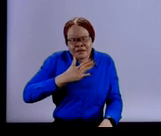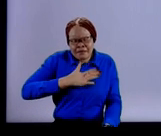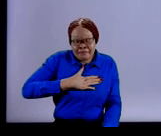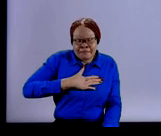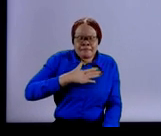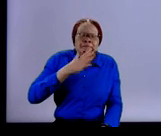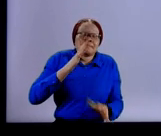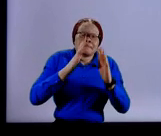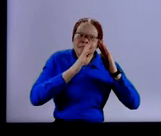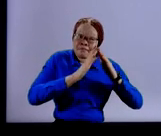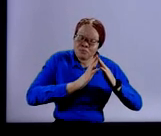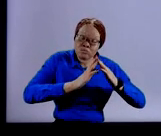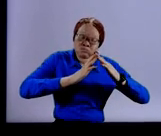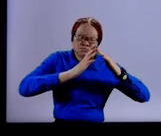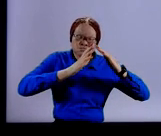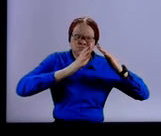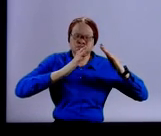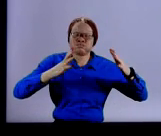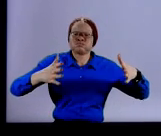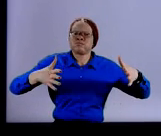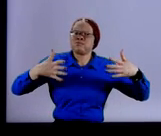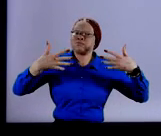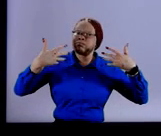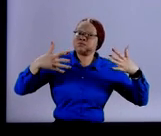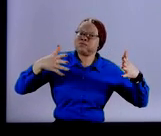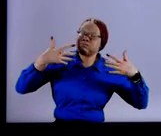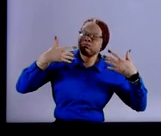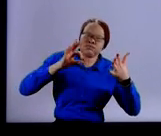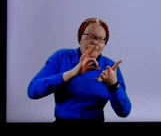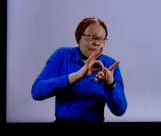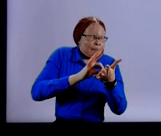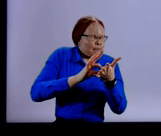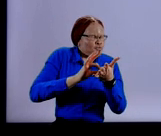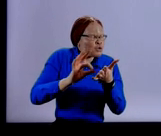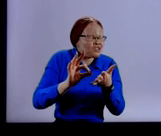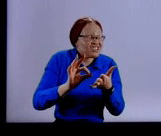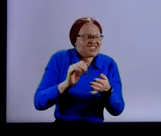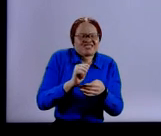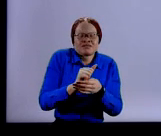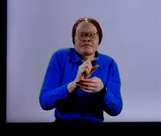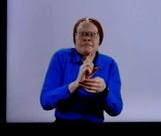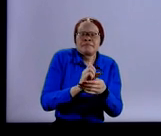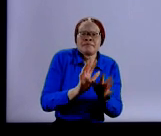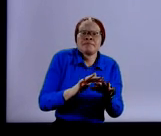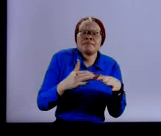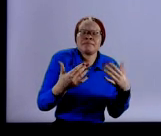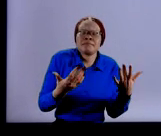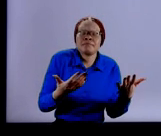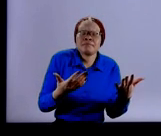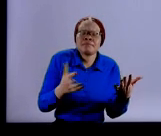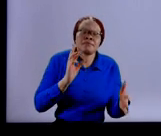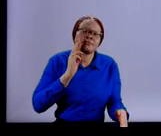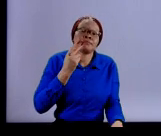é a minha casa é grande arrojada e limpa Onde é que estão os adjetivos